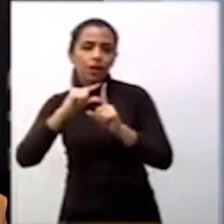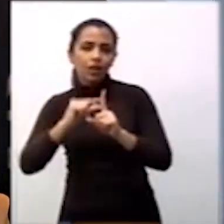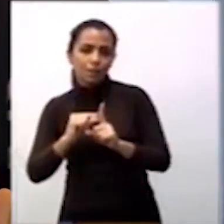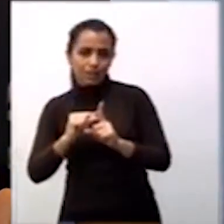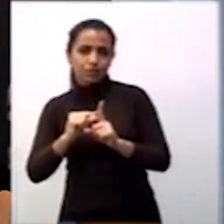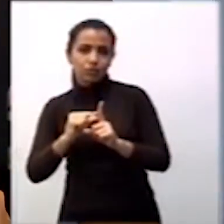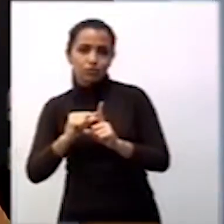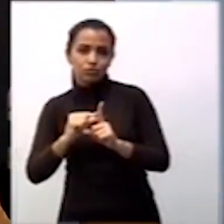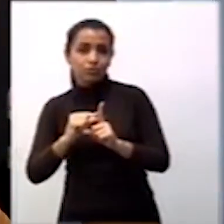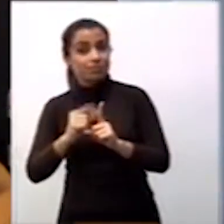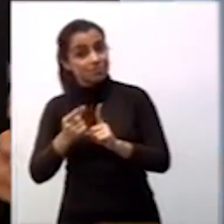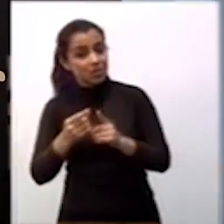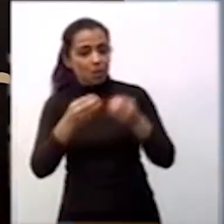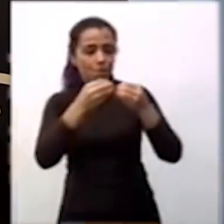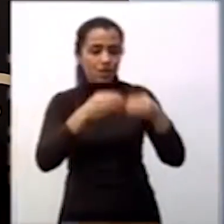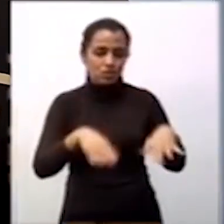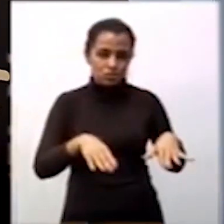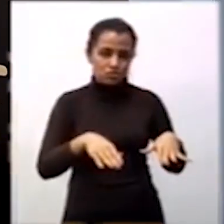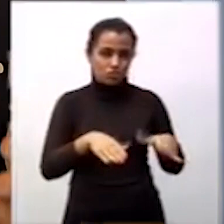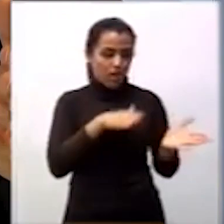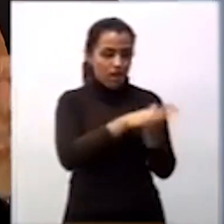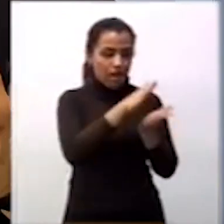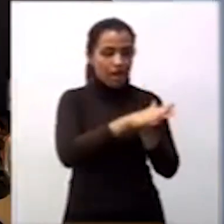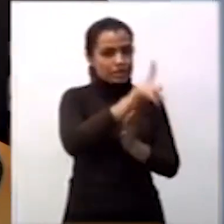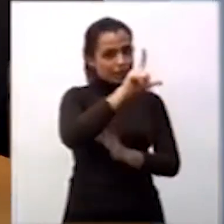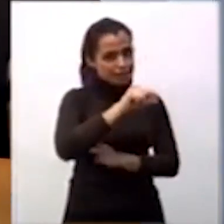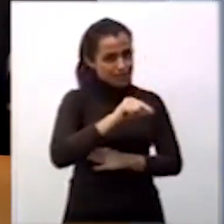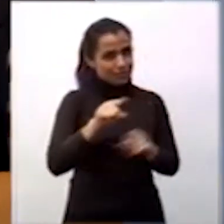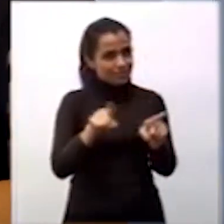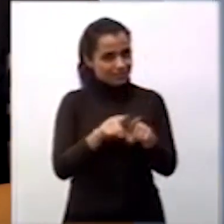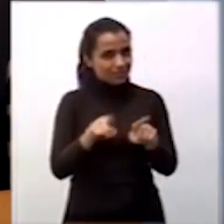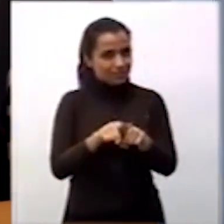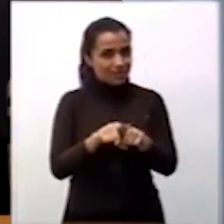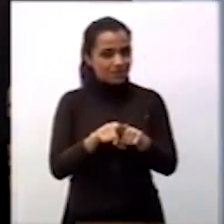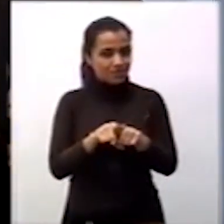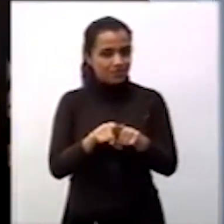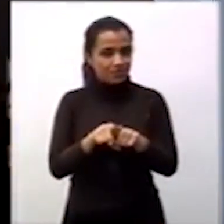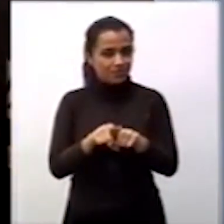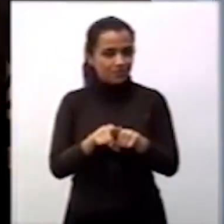outro tipo de energia. E por falar nisso, vai acabar aparecendo nas tuas